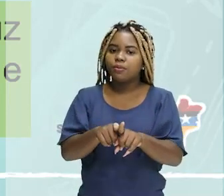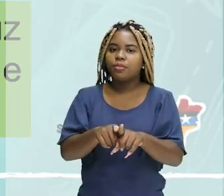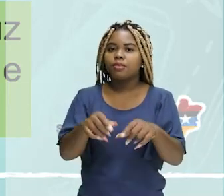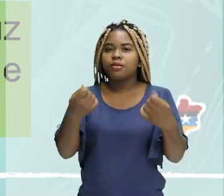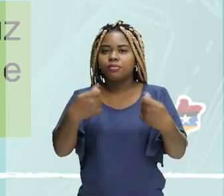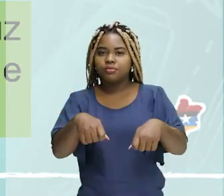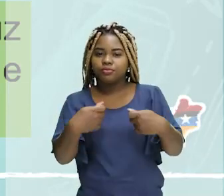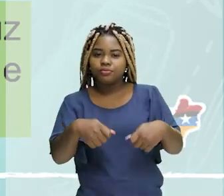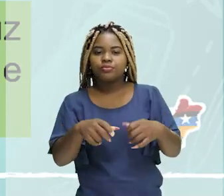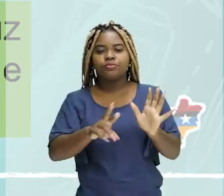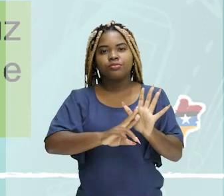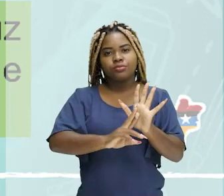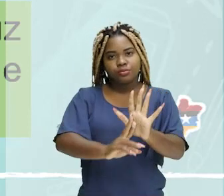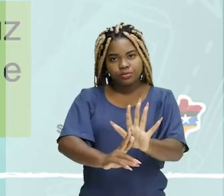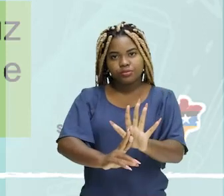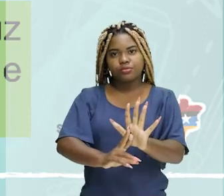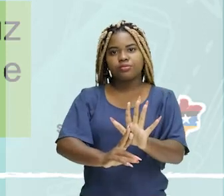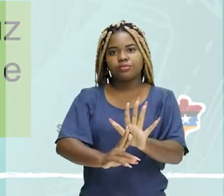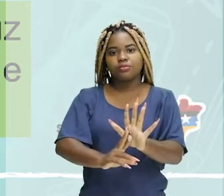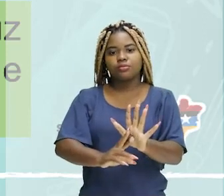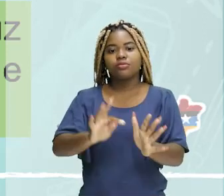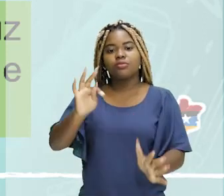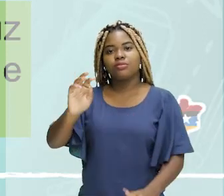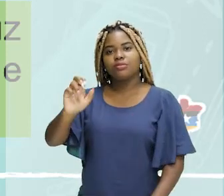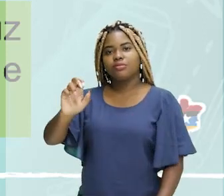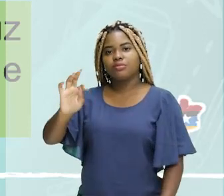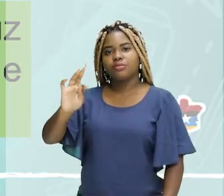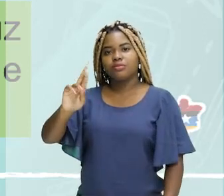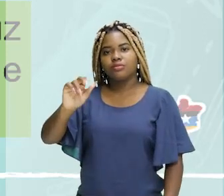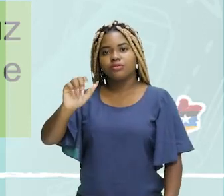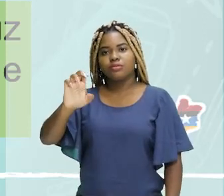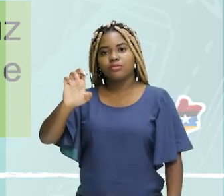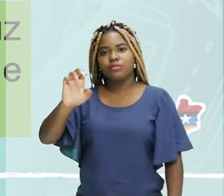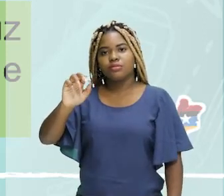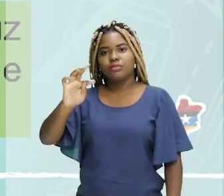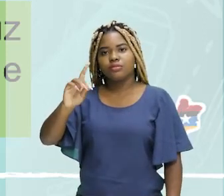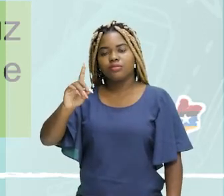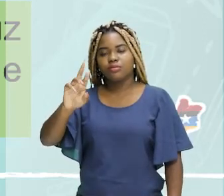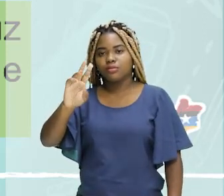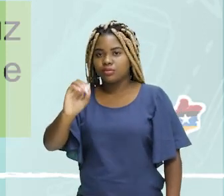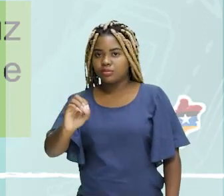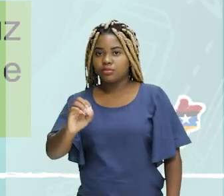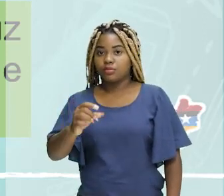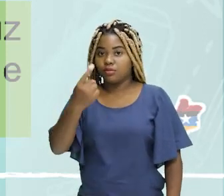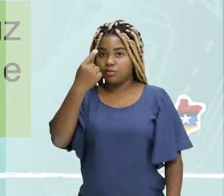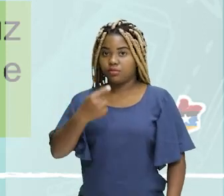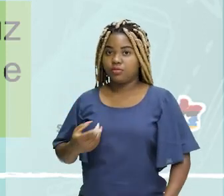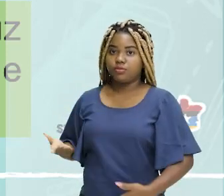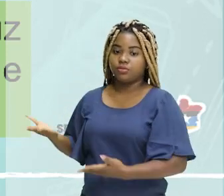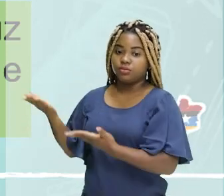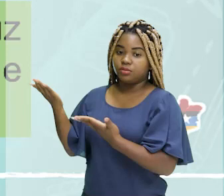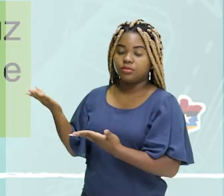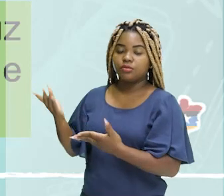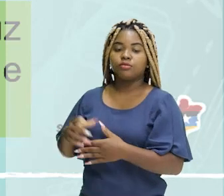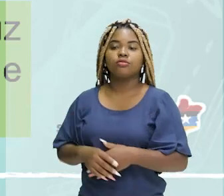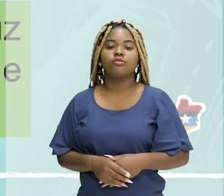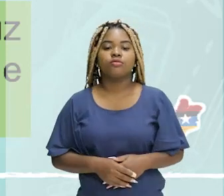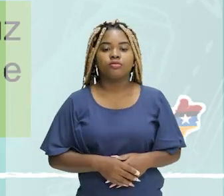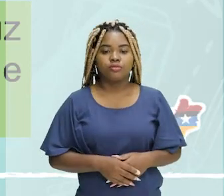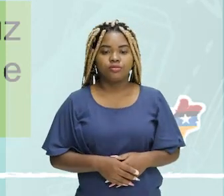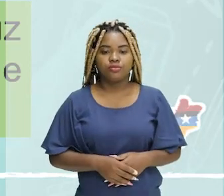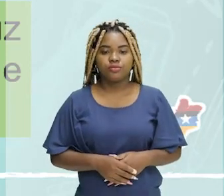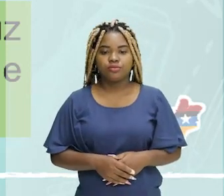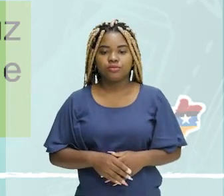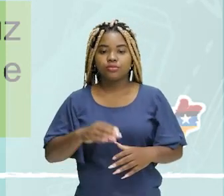podemos representá-lo por meio de um tetraedro. Então, tetraedro, essa figura aqui, no centro carbono e